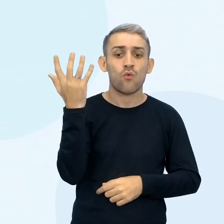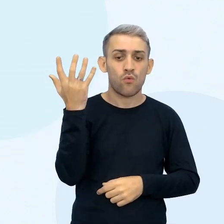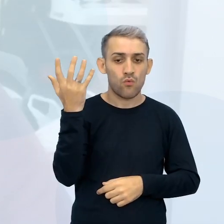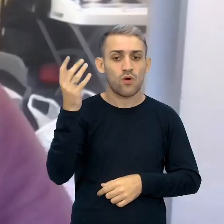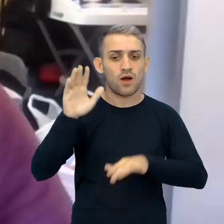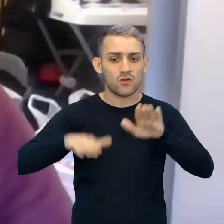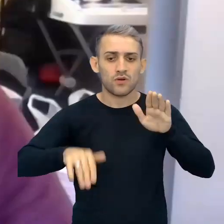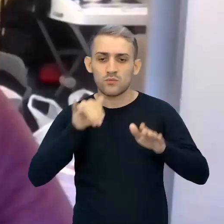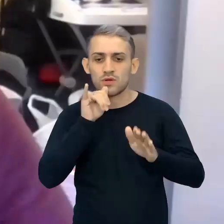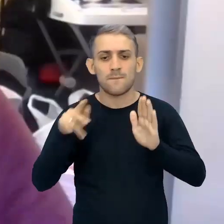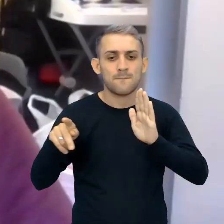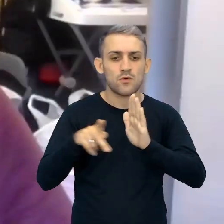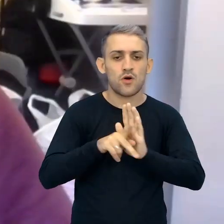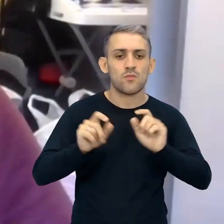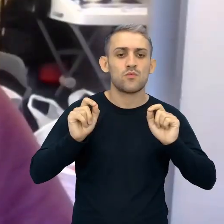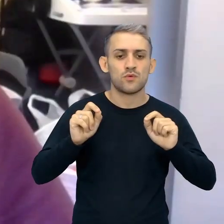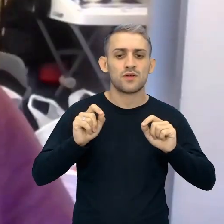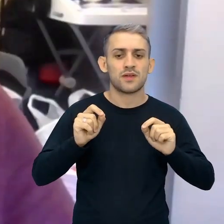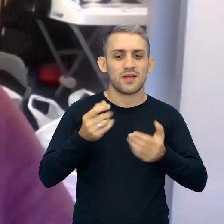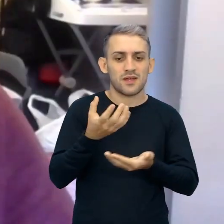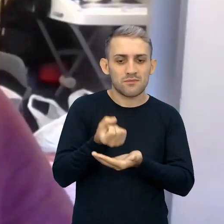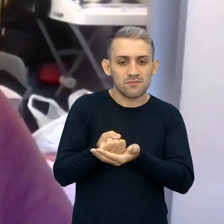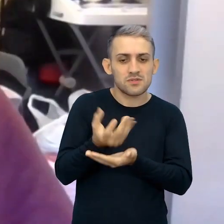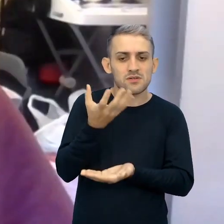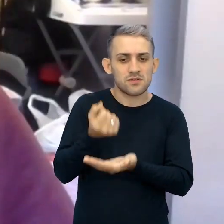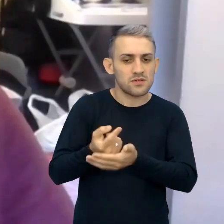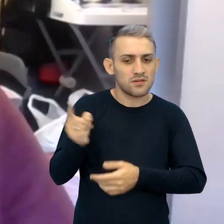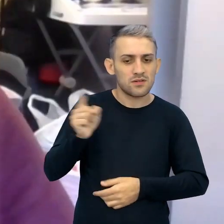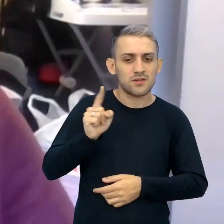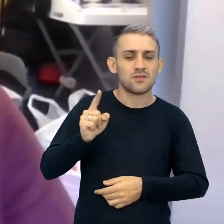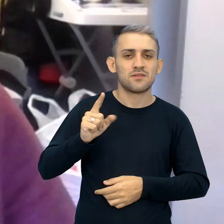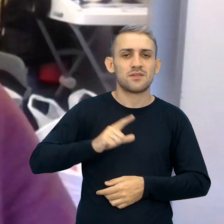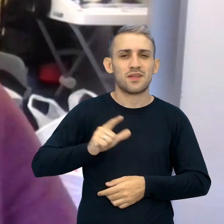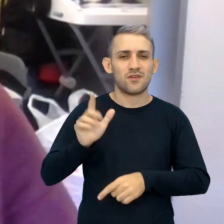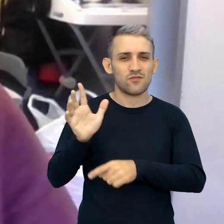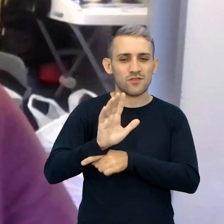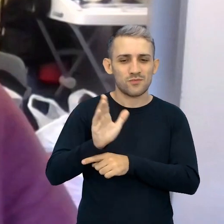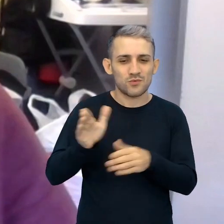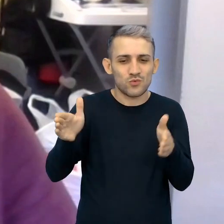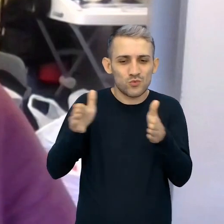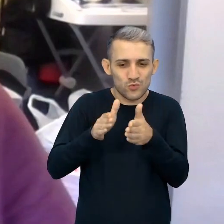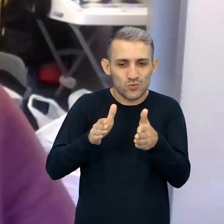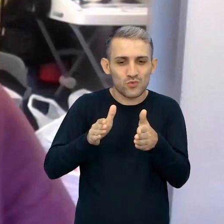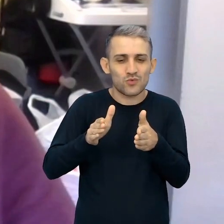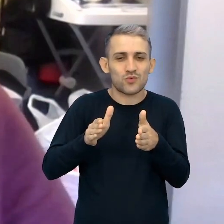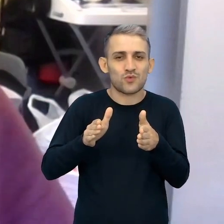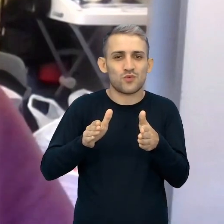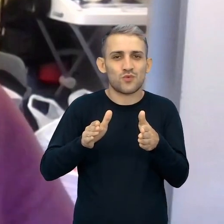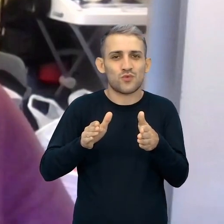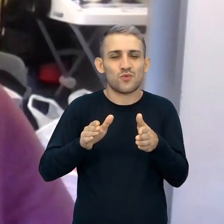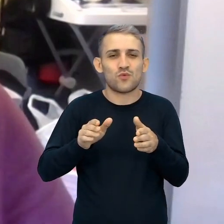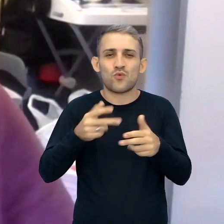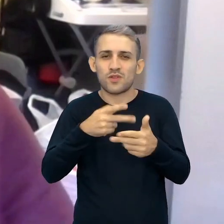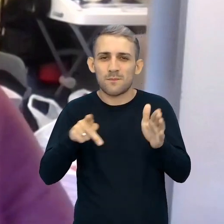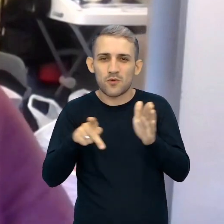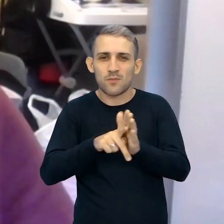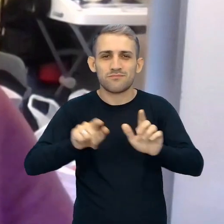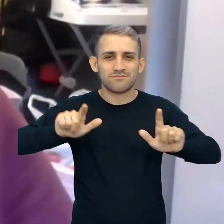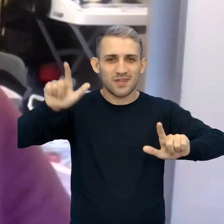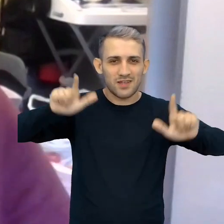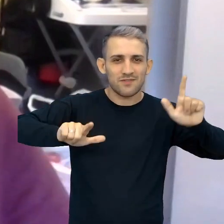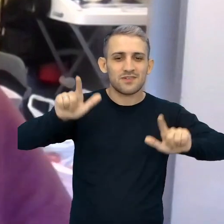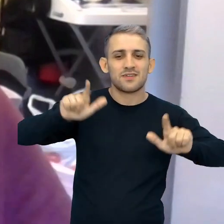seja do que a gente chama de não ficção, né, por exemplo, um documentário, um programa de televisão de auditório, por exemplo,